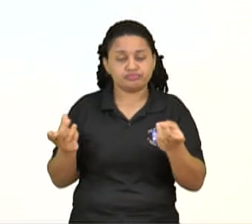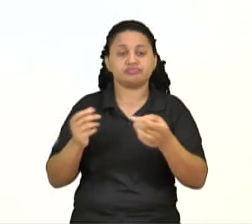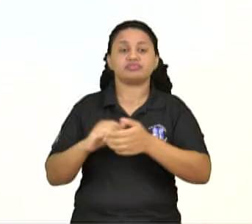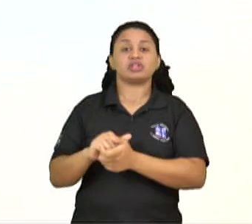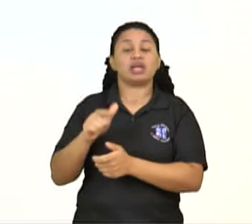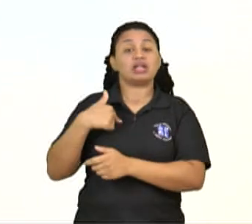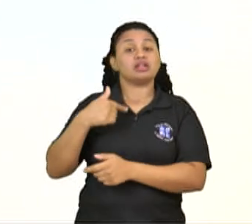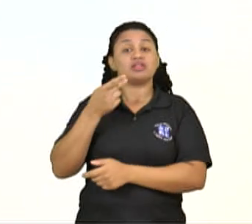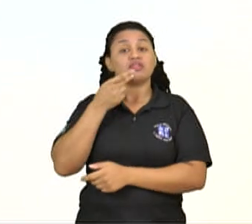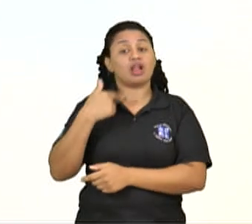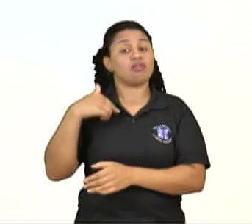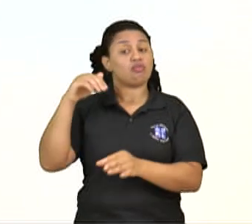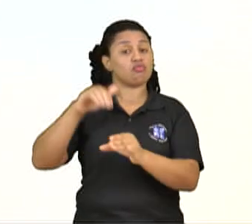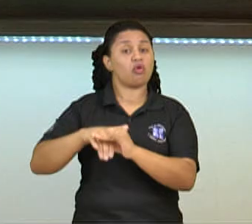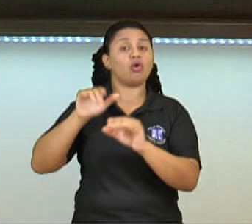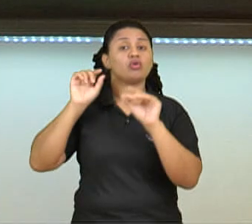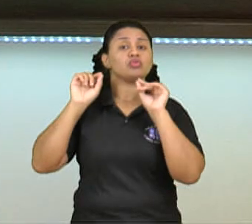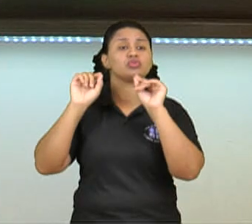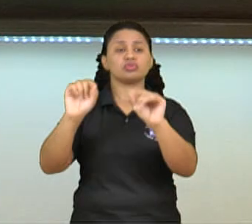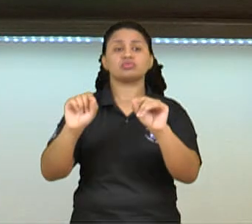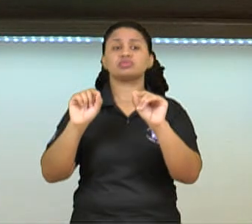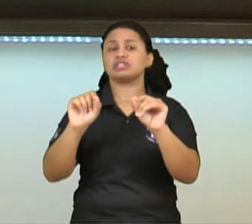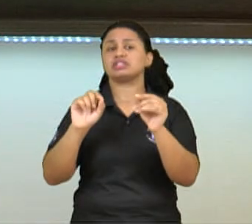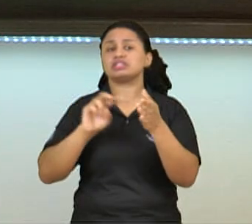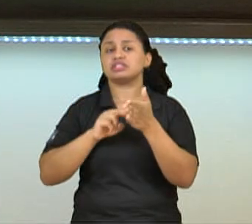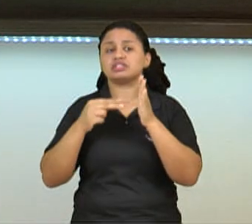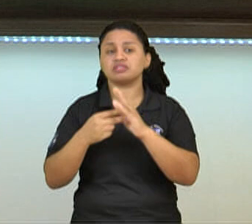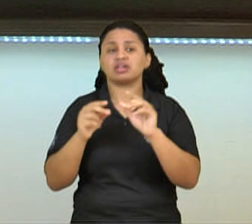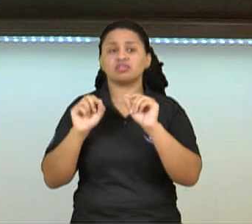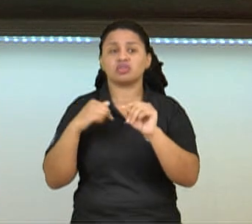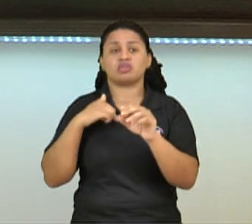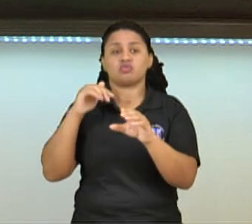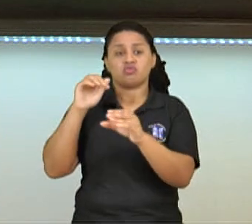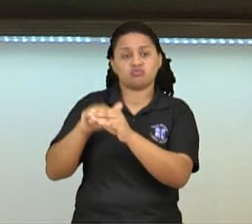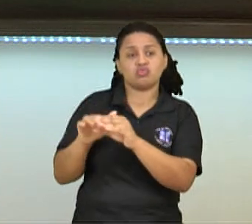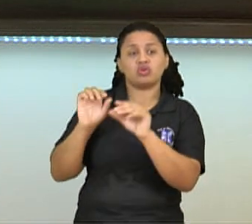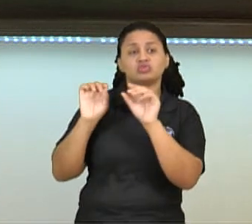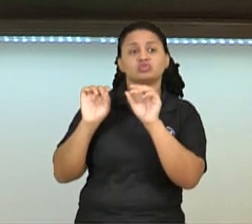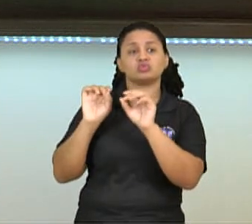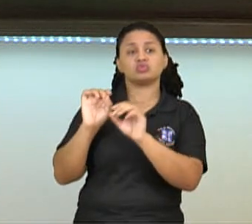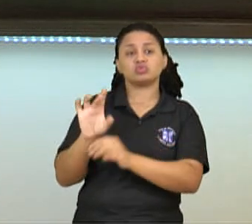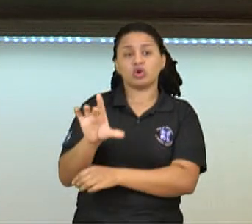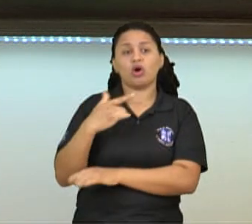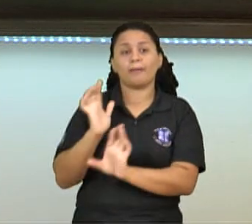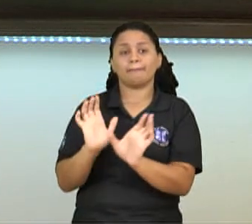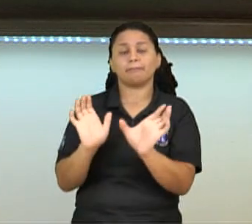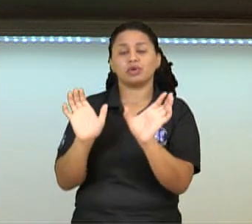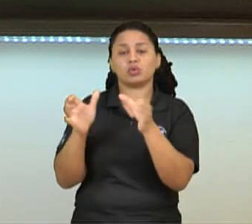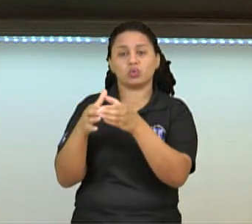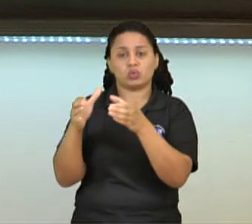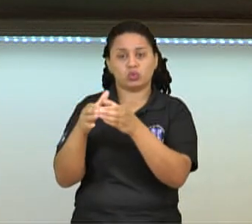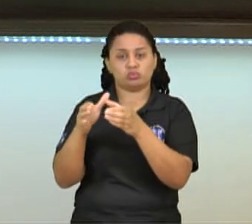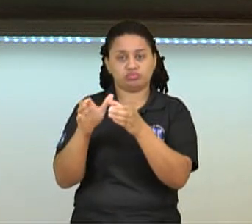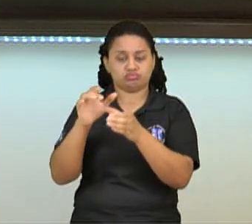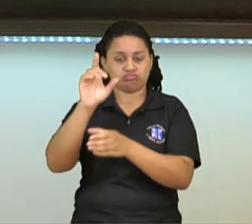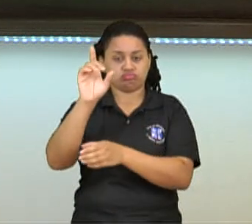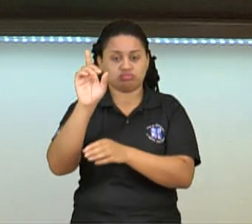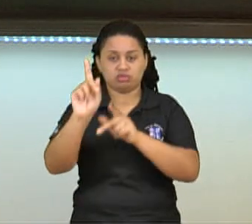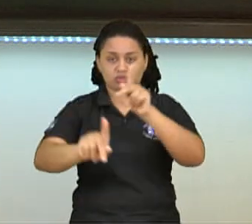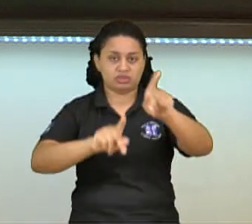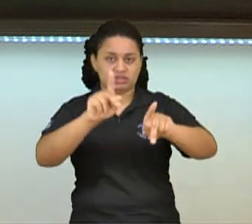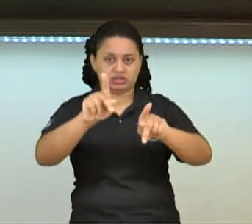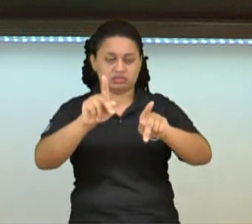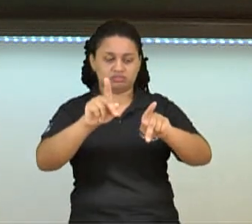voto censitário. O voto censitário era um voto que era direcionado apenas para um grupo da população. Isso quer dizer que